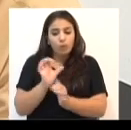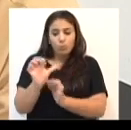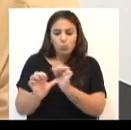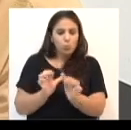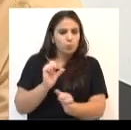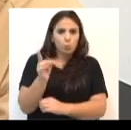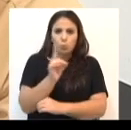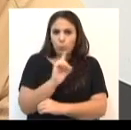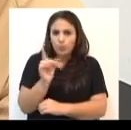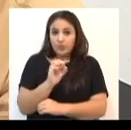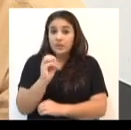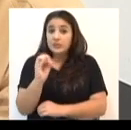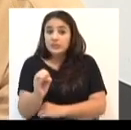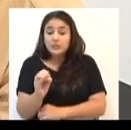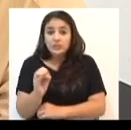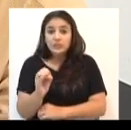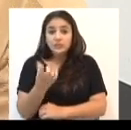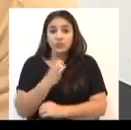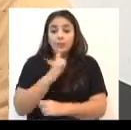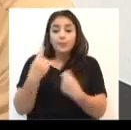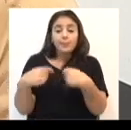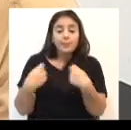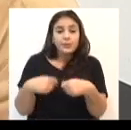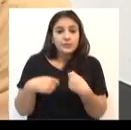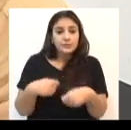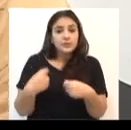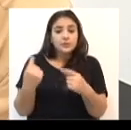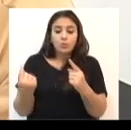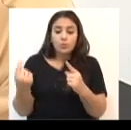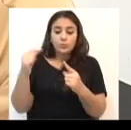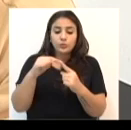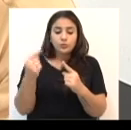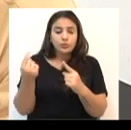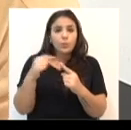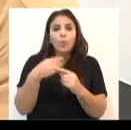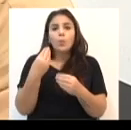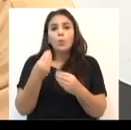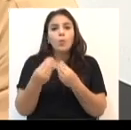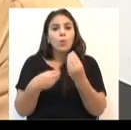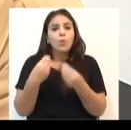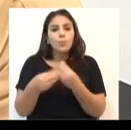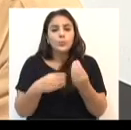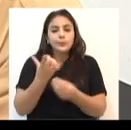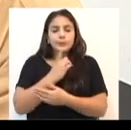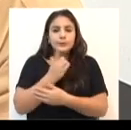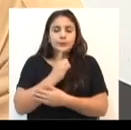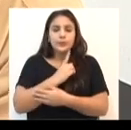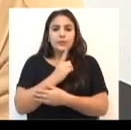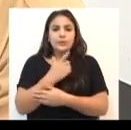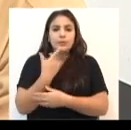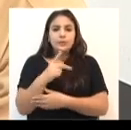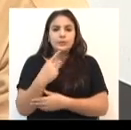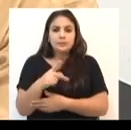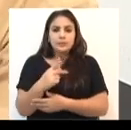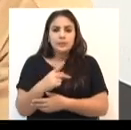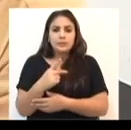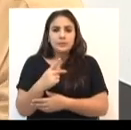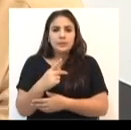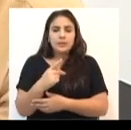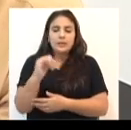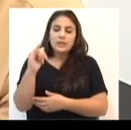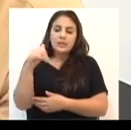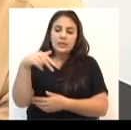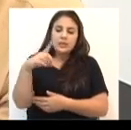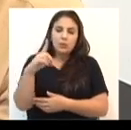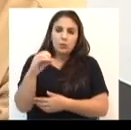não tiver meios assim, precisos, bem objetivos, de conter, digamos assim, até essa índole,